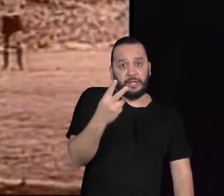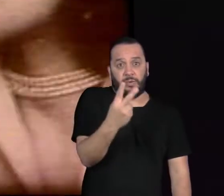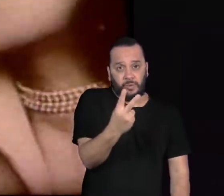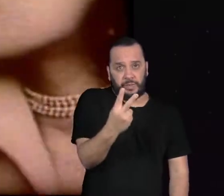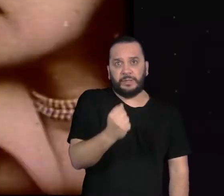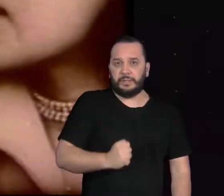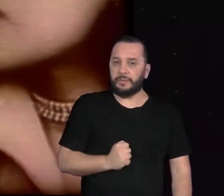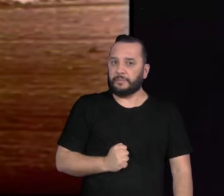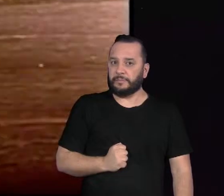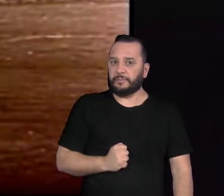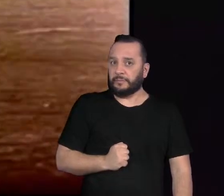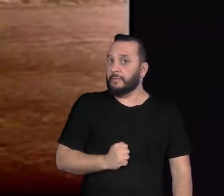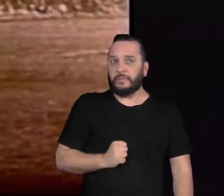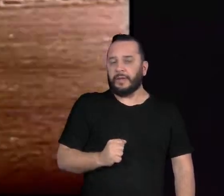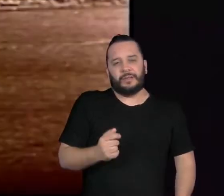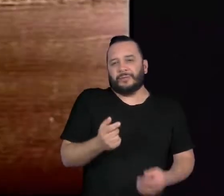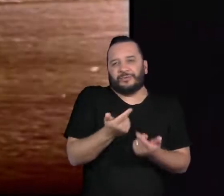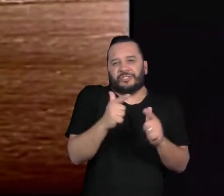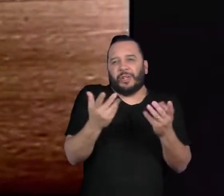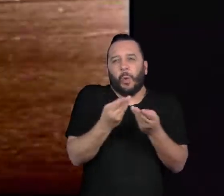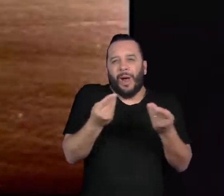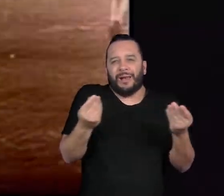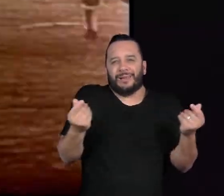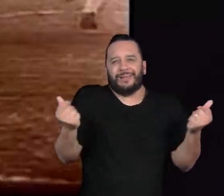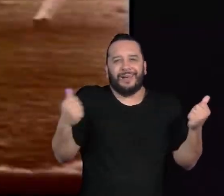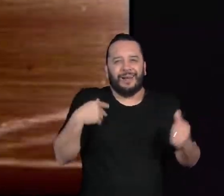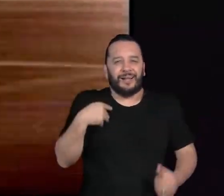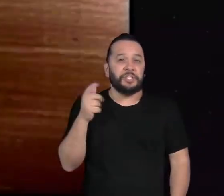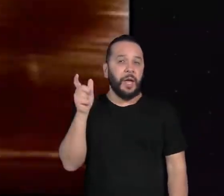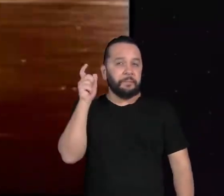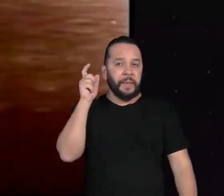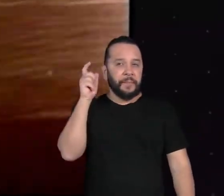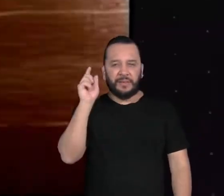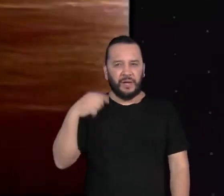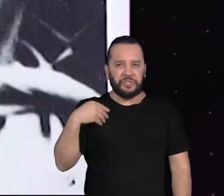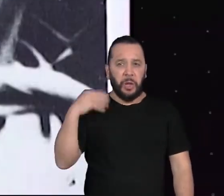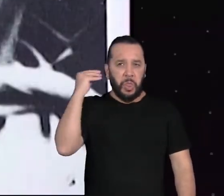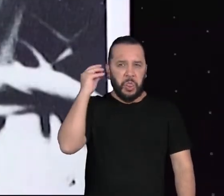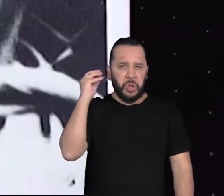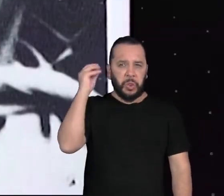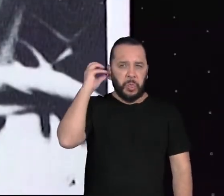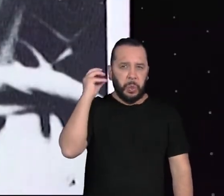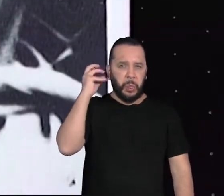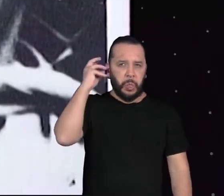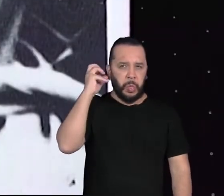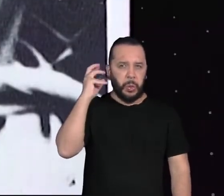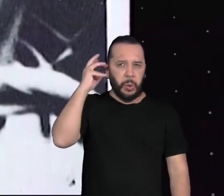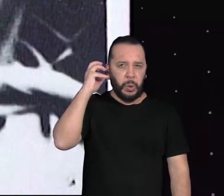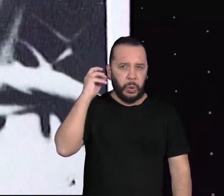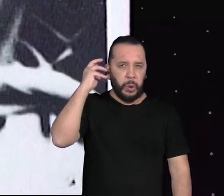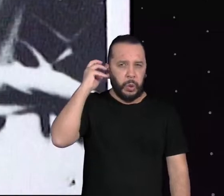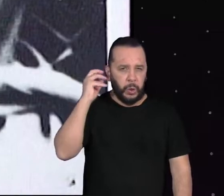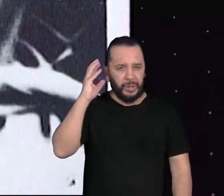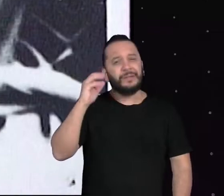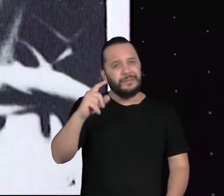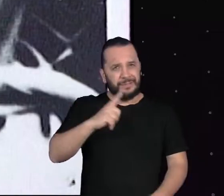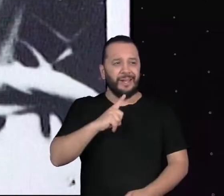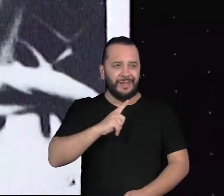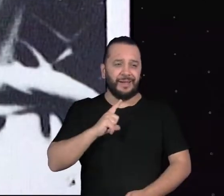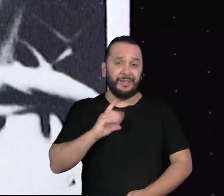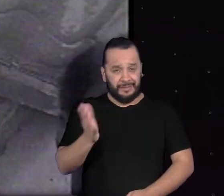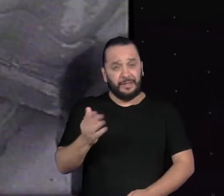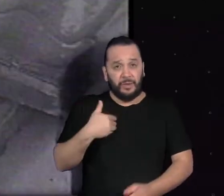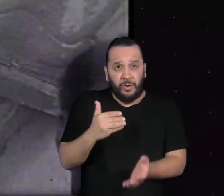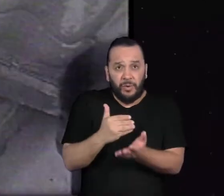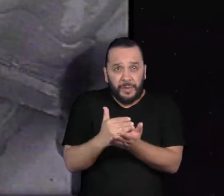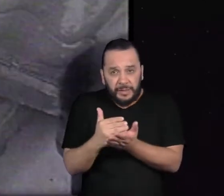1932. Não era essa qualidade de áudio que nós temos hoje. O rádio começou de uma forma rústica, de uma forma caseira.